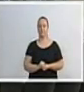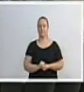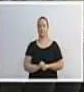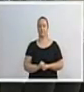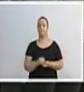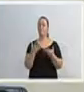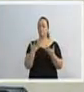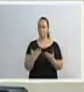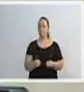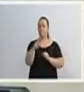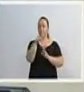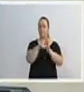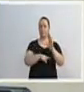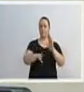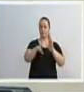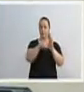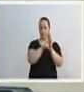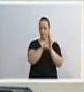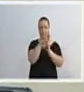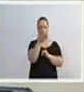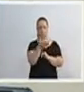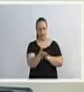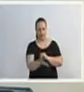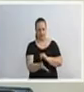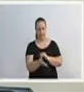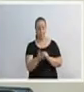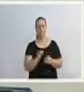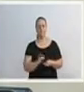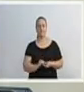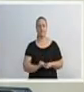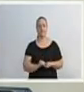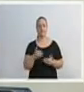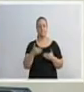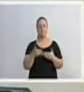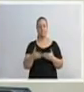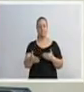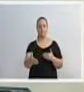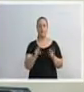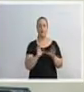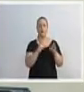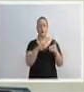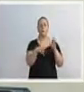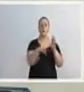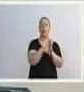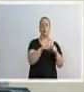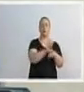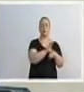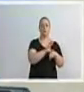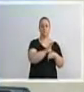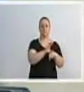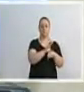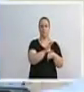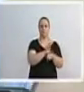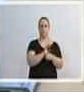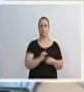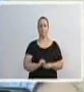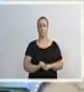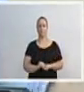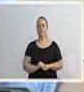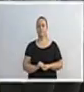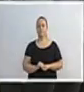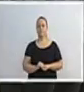Recebo o projeto de lei de Vossa Excelência, processar a Comissão de Constituição. O meu secretário